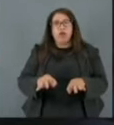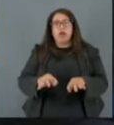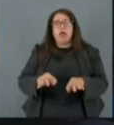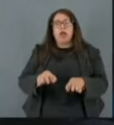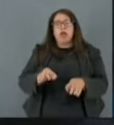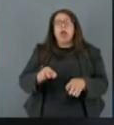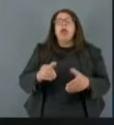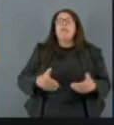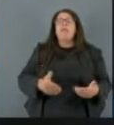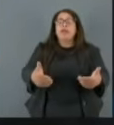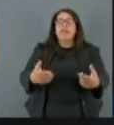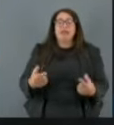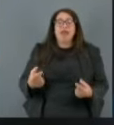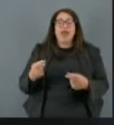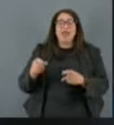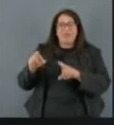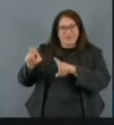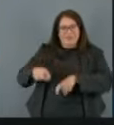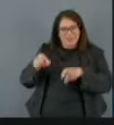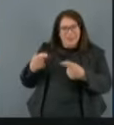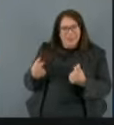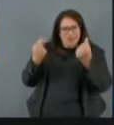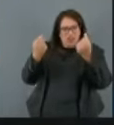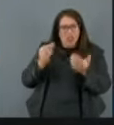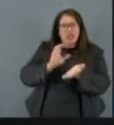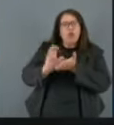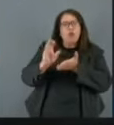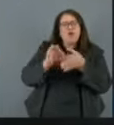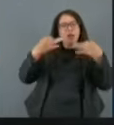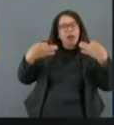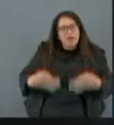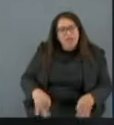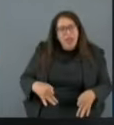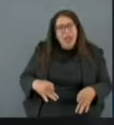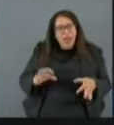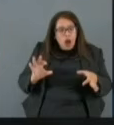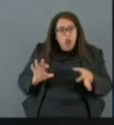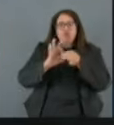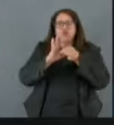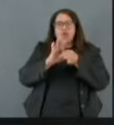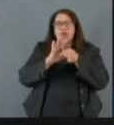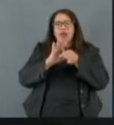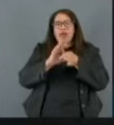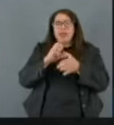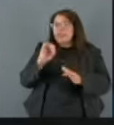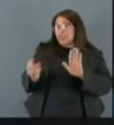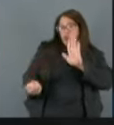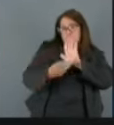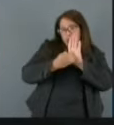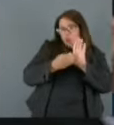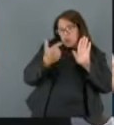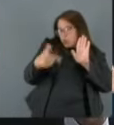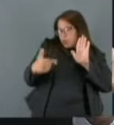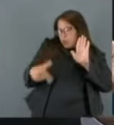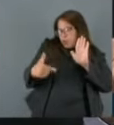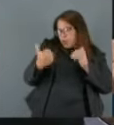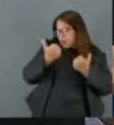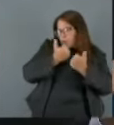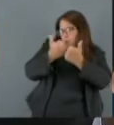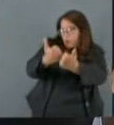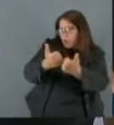Fazenda juntos, que viesse um apontamento de uma fonte de receita vinculante? E se isso não foi colocado, é porque não existe o apoio